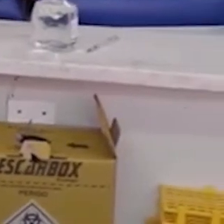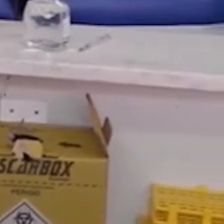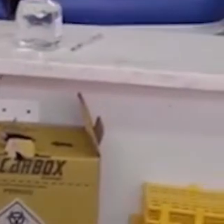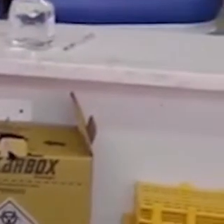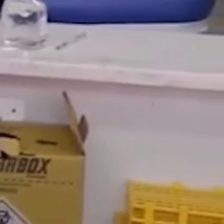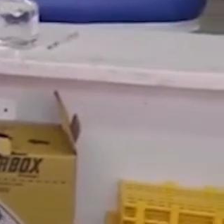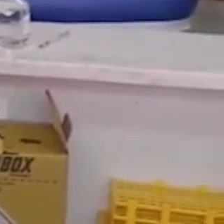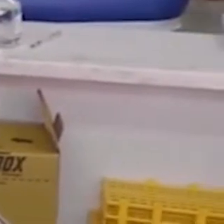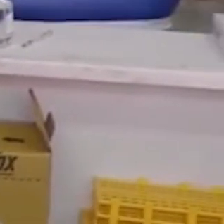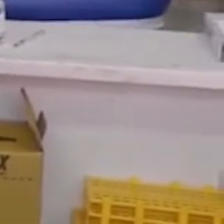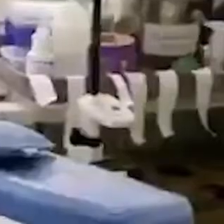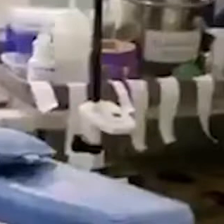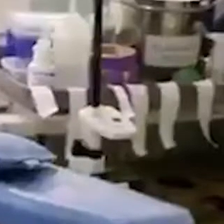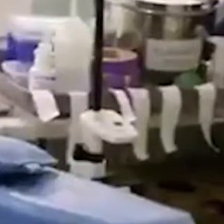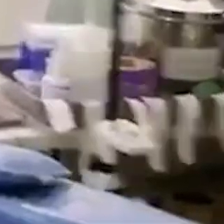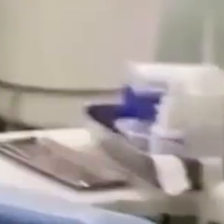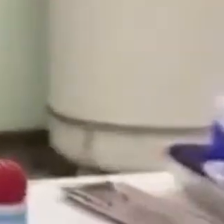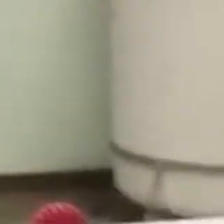agora